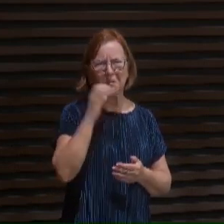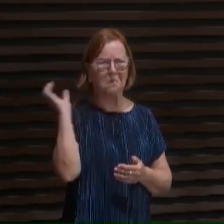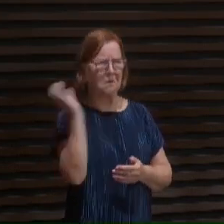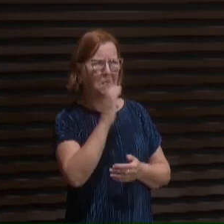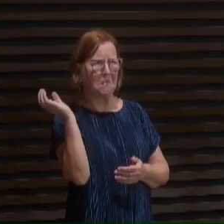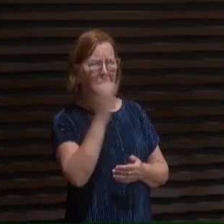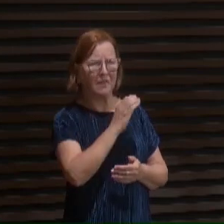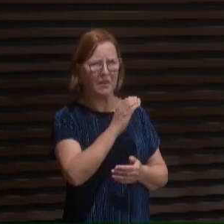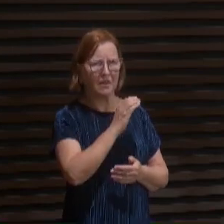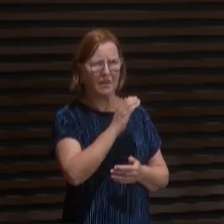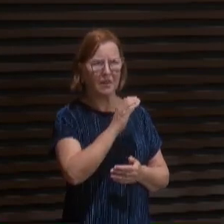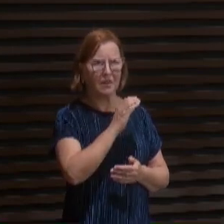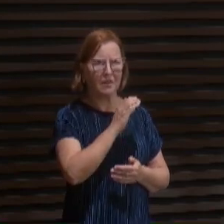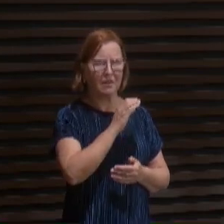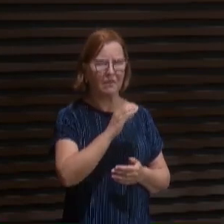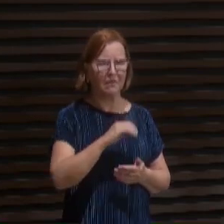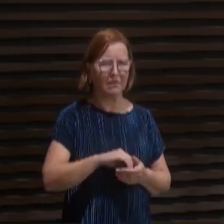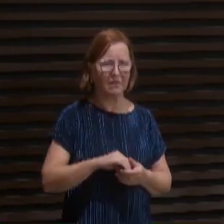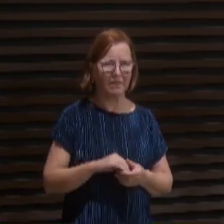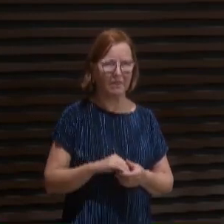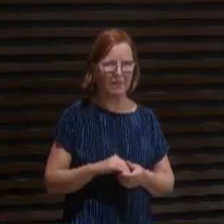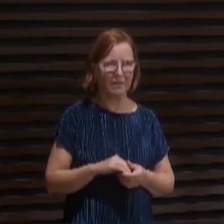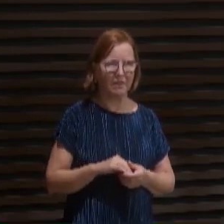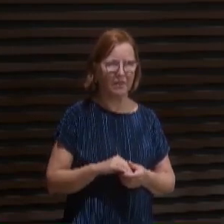veloz. Ele é um...